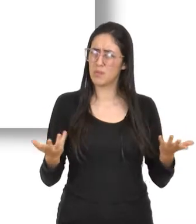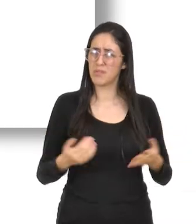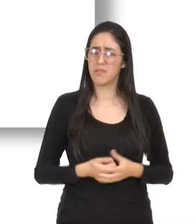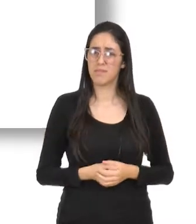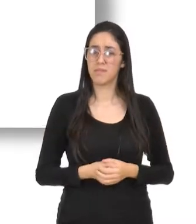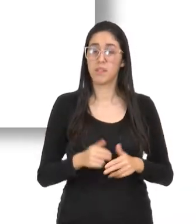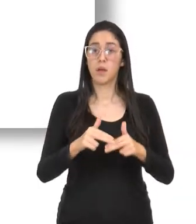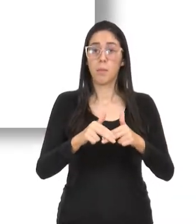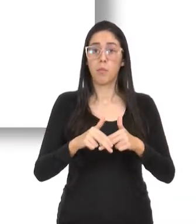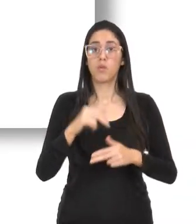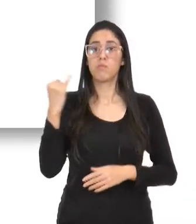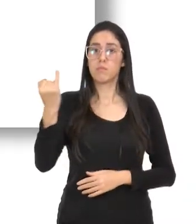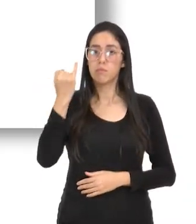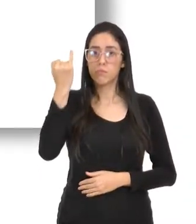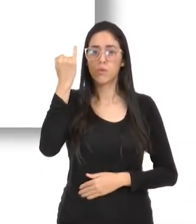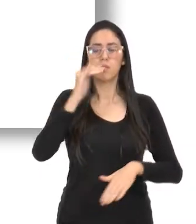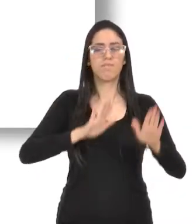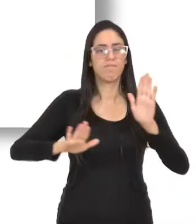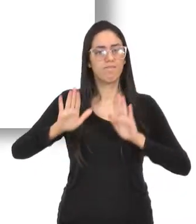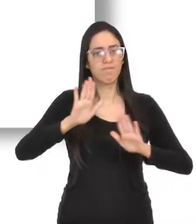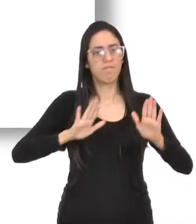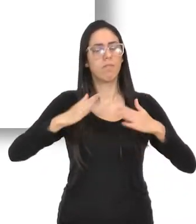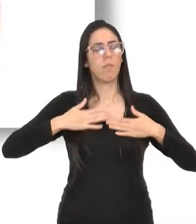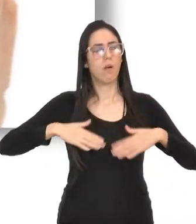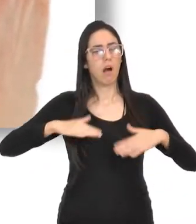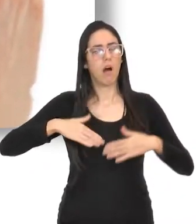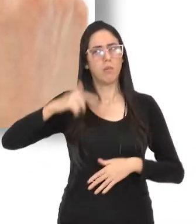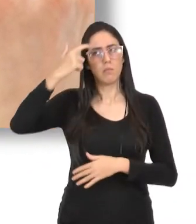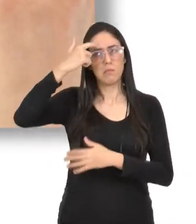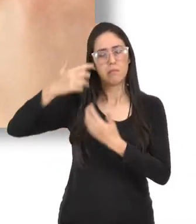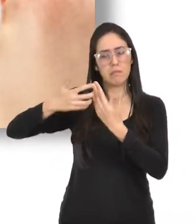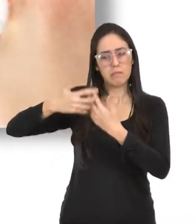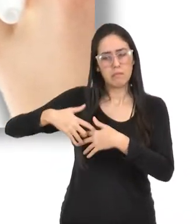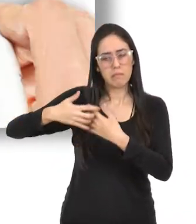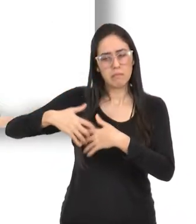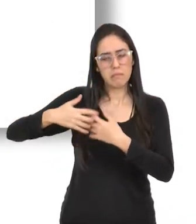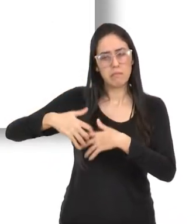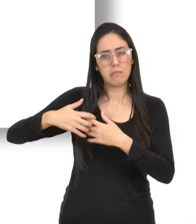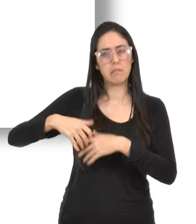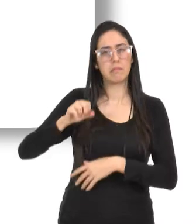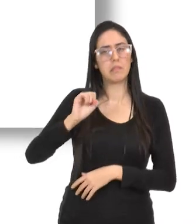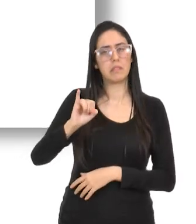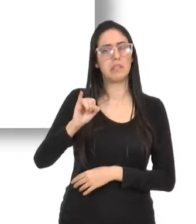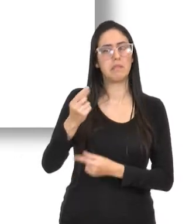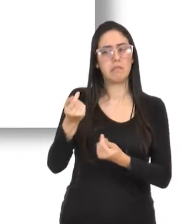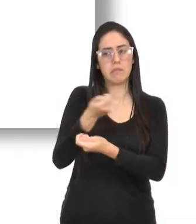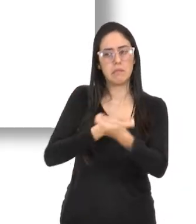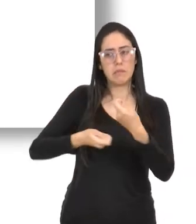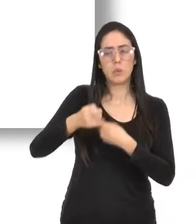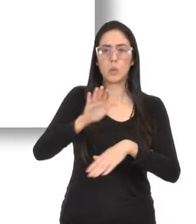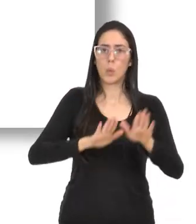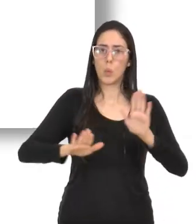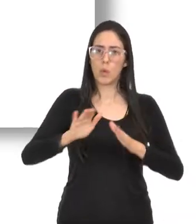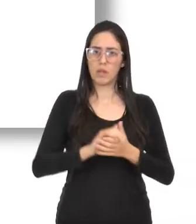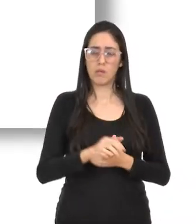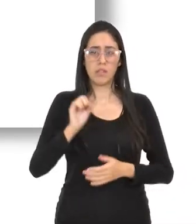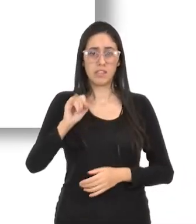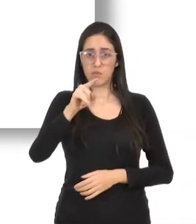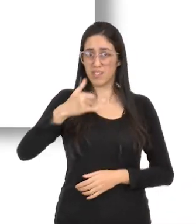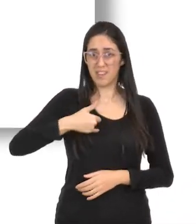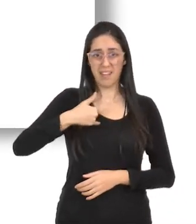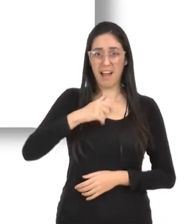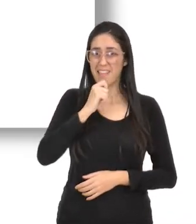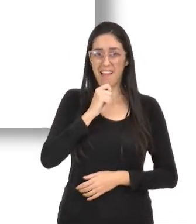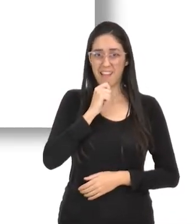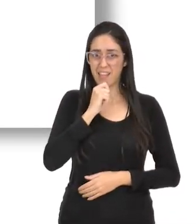não é? Por isso é importante agir com tranquilidade e reflexão ao tratar de assuntos financeiros. Caso você não tenha